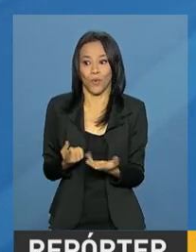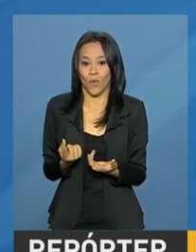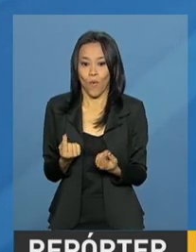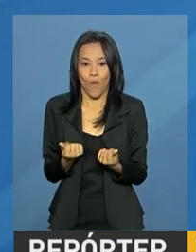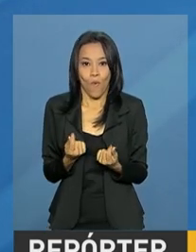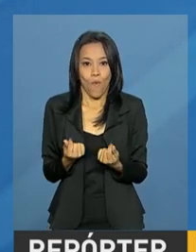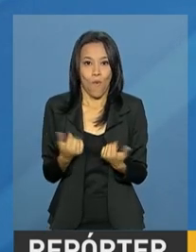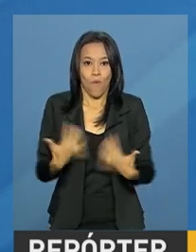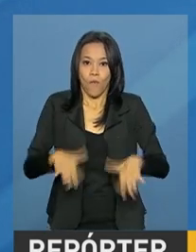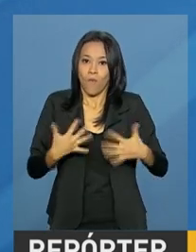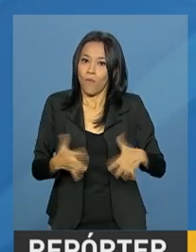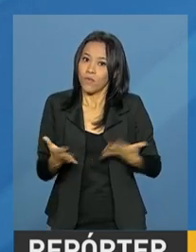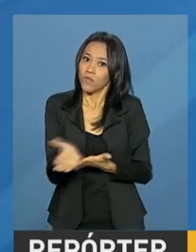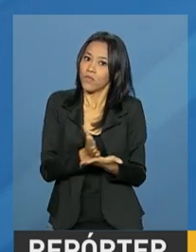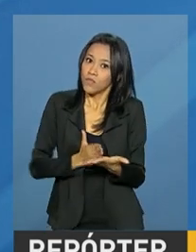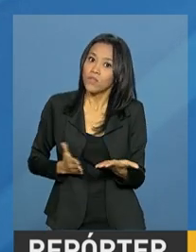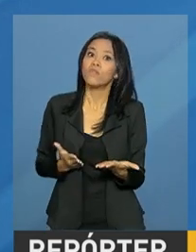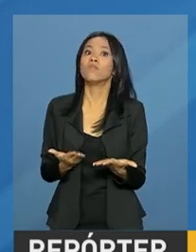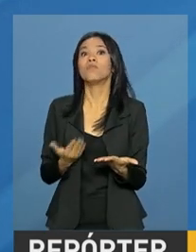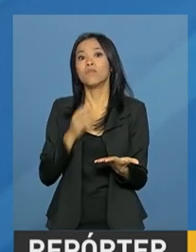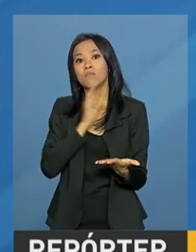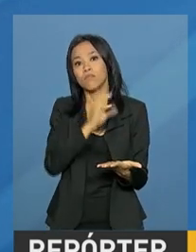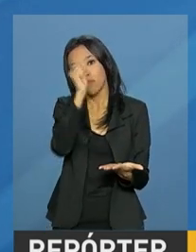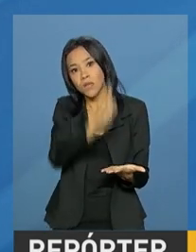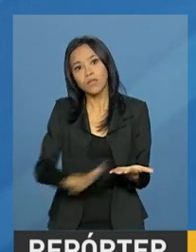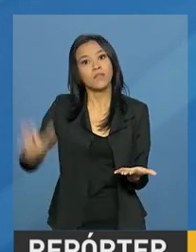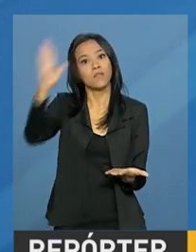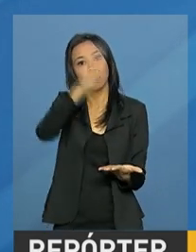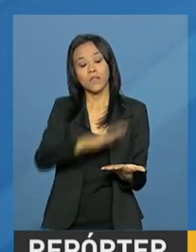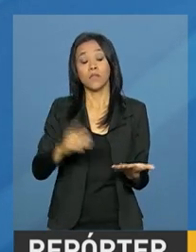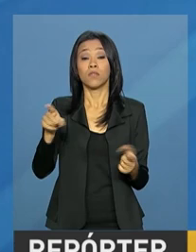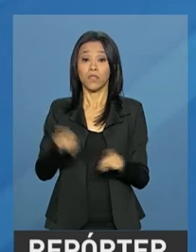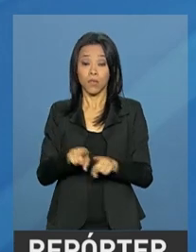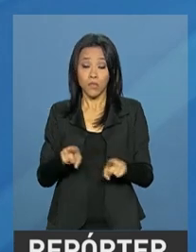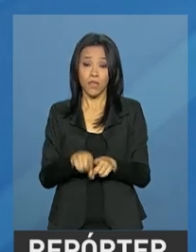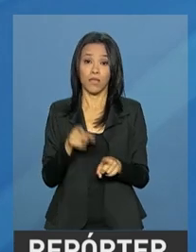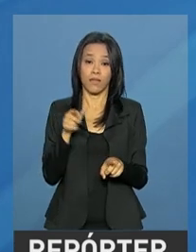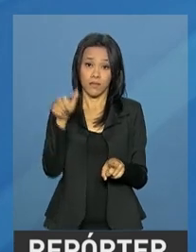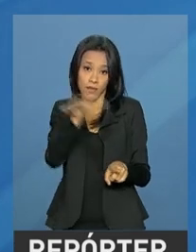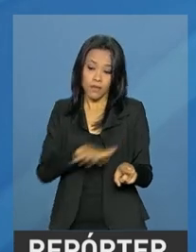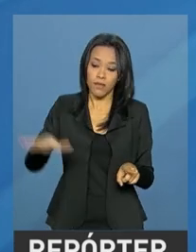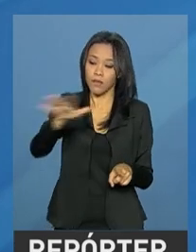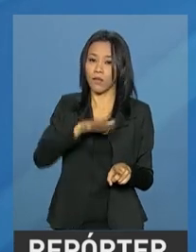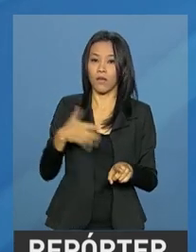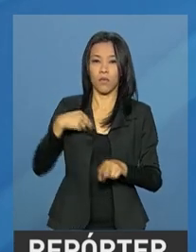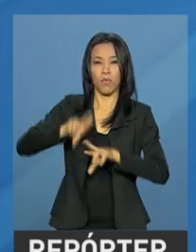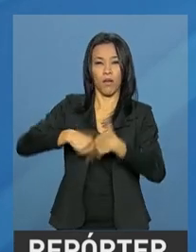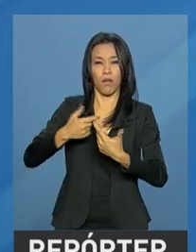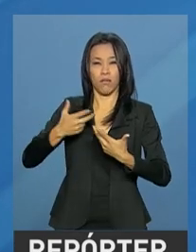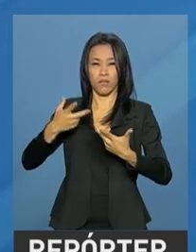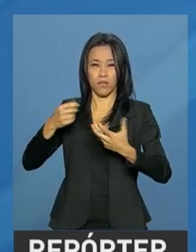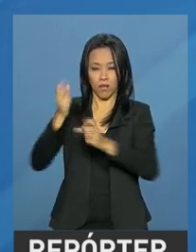do país cobrindo eventuais desgastes em função da exploração